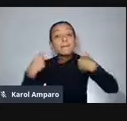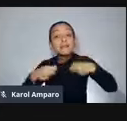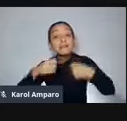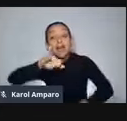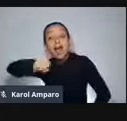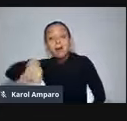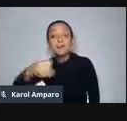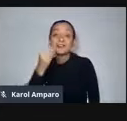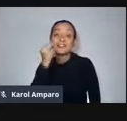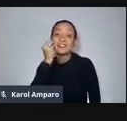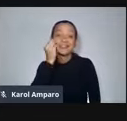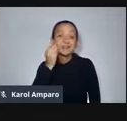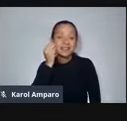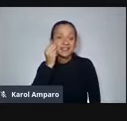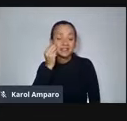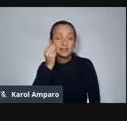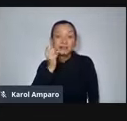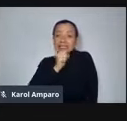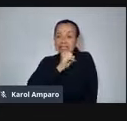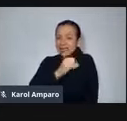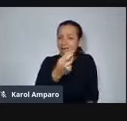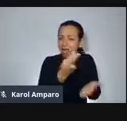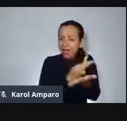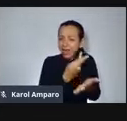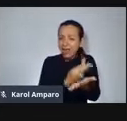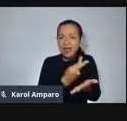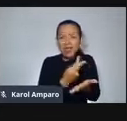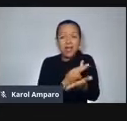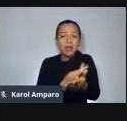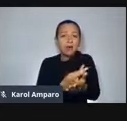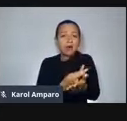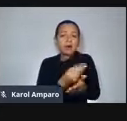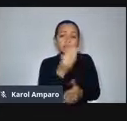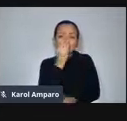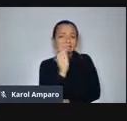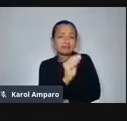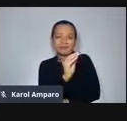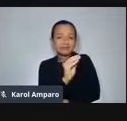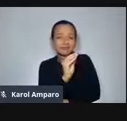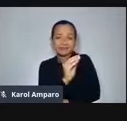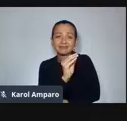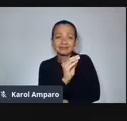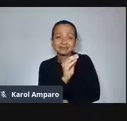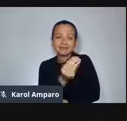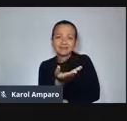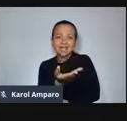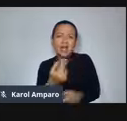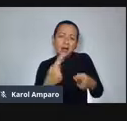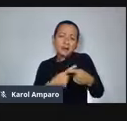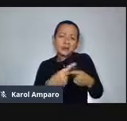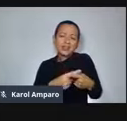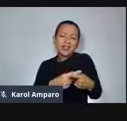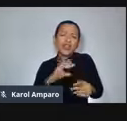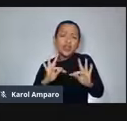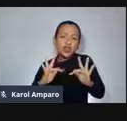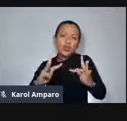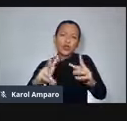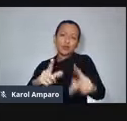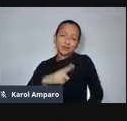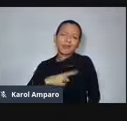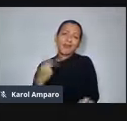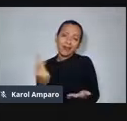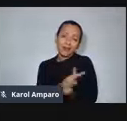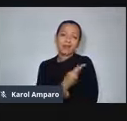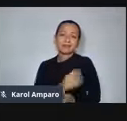tiver, fechemos os olhos e olhamos. Puxa vida, eu tenho um pouquinho desse erro também. Ô, fulano, meu